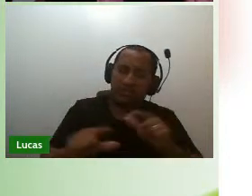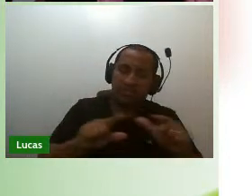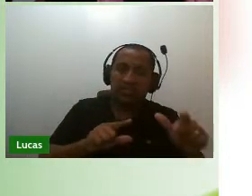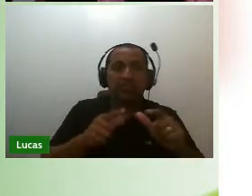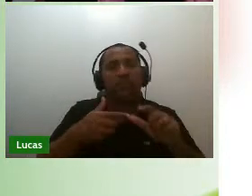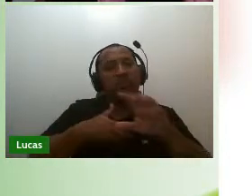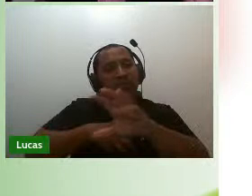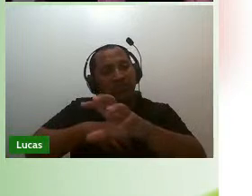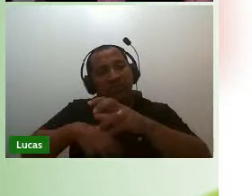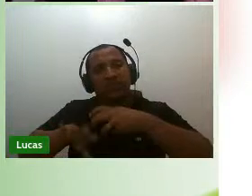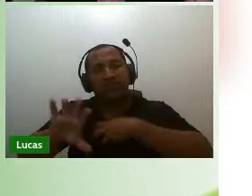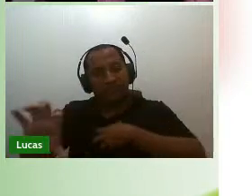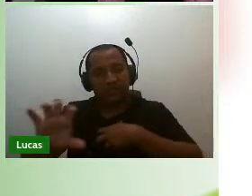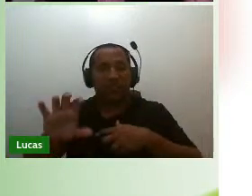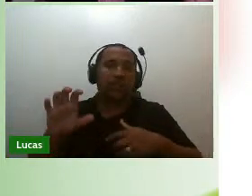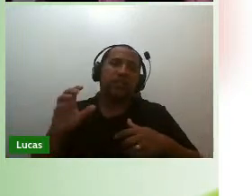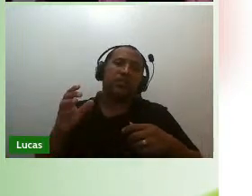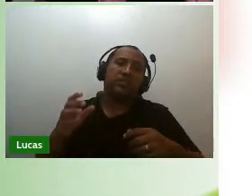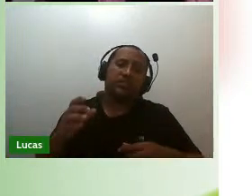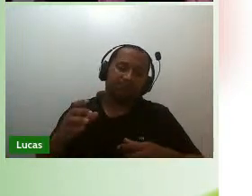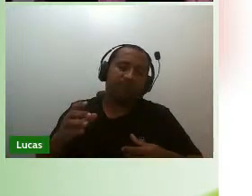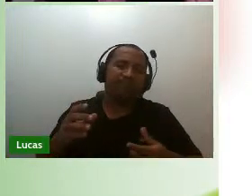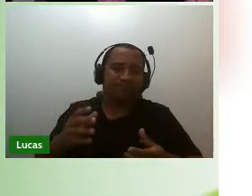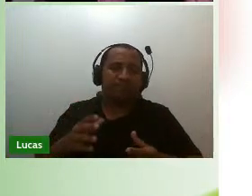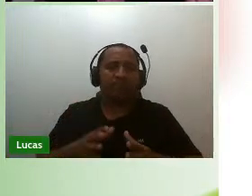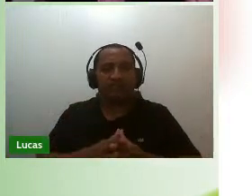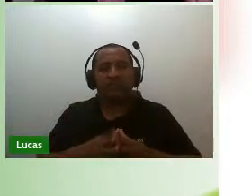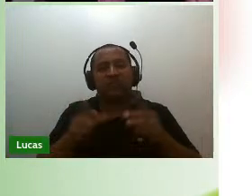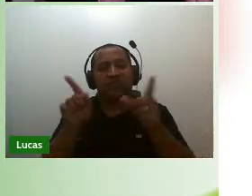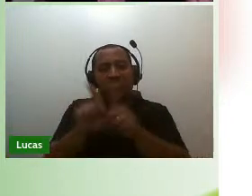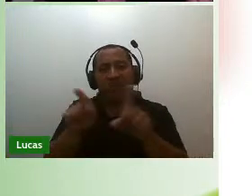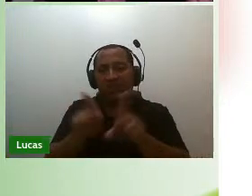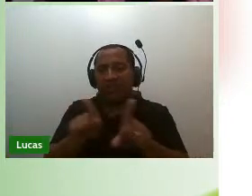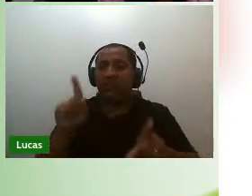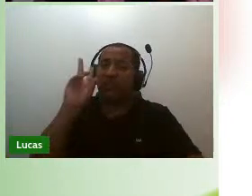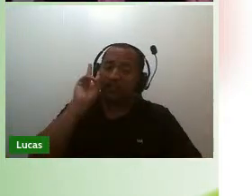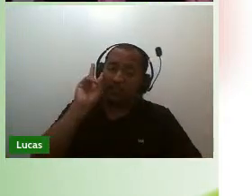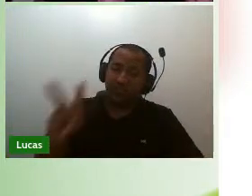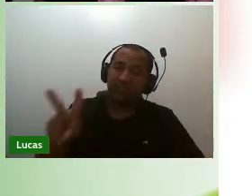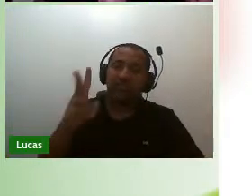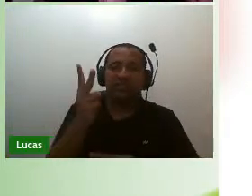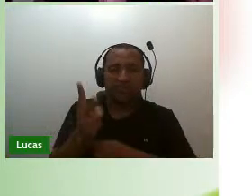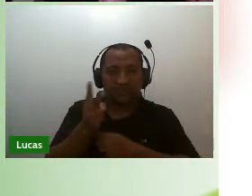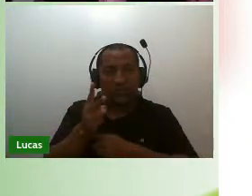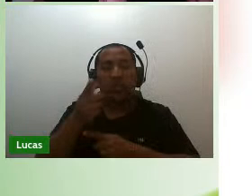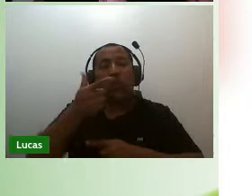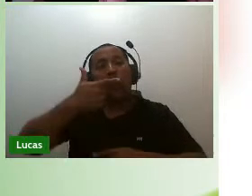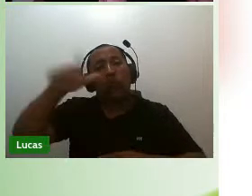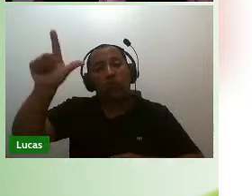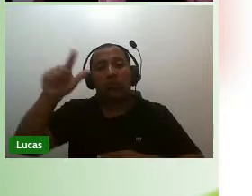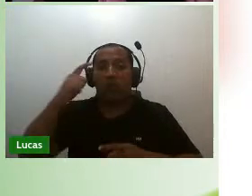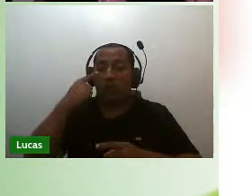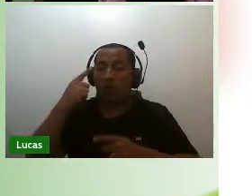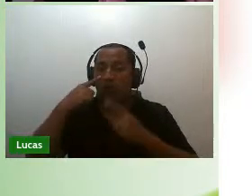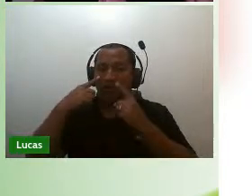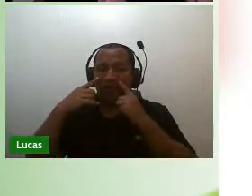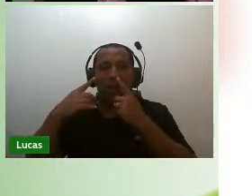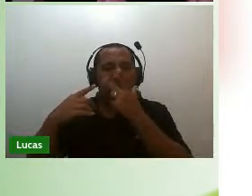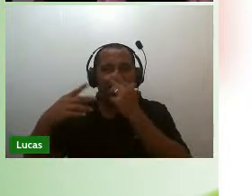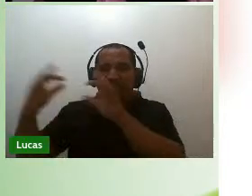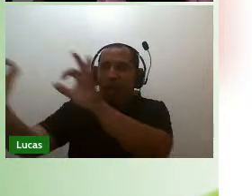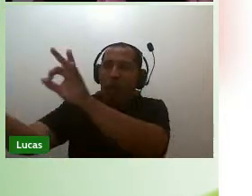empática, né? Se colocando, olhando, pegando emprestado os olhos dos outros, como diz Paulo